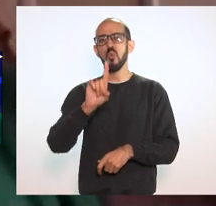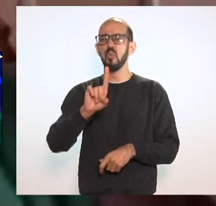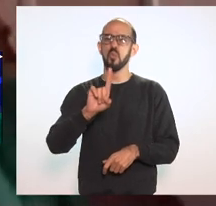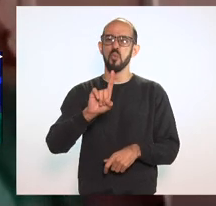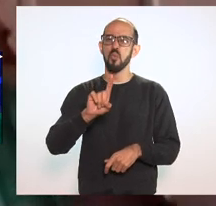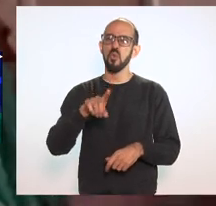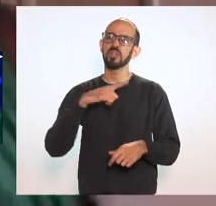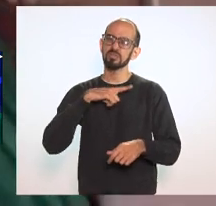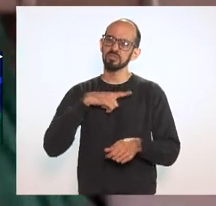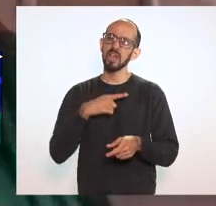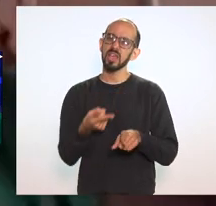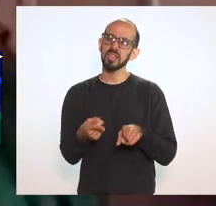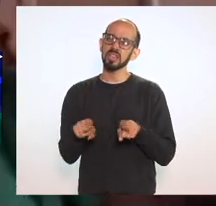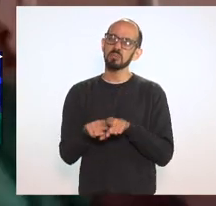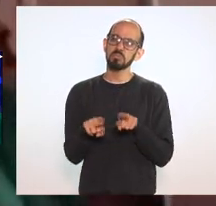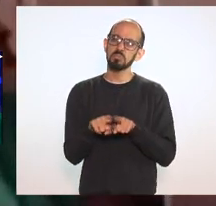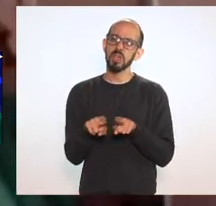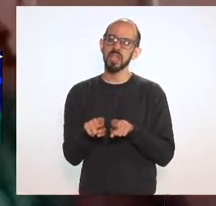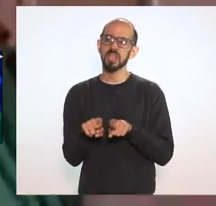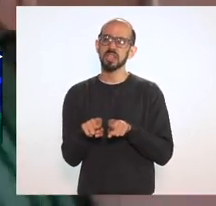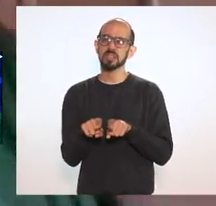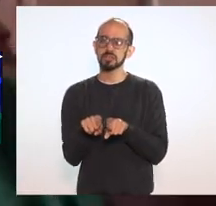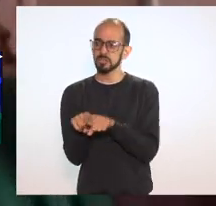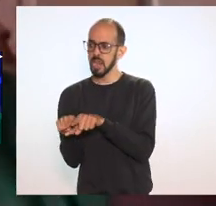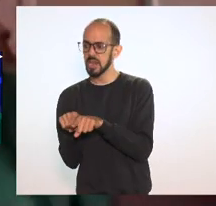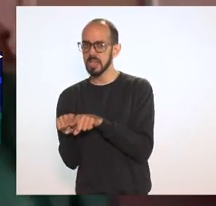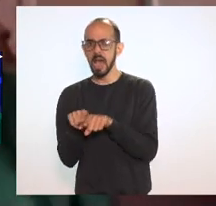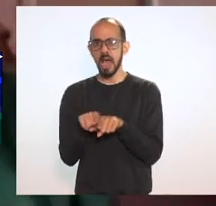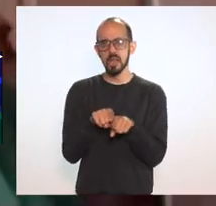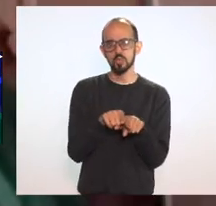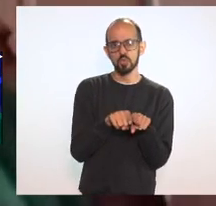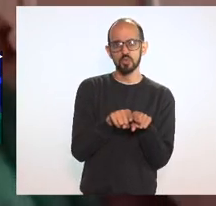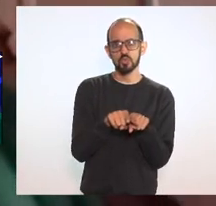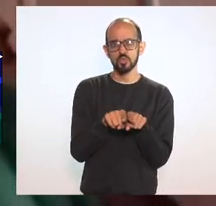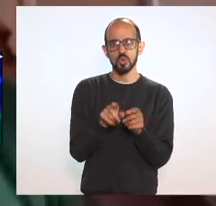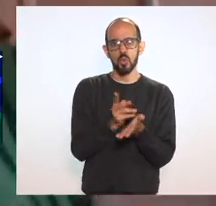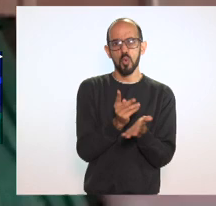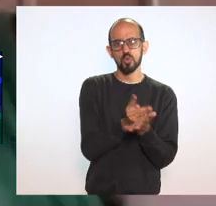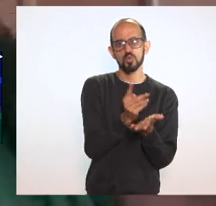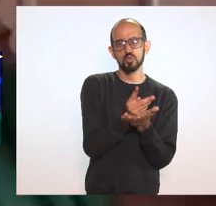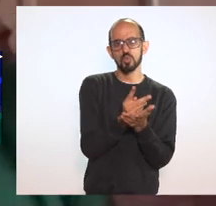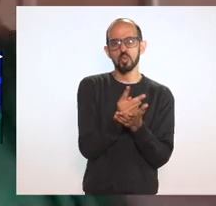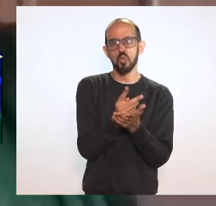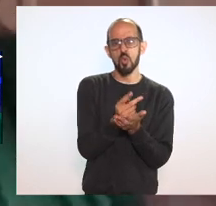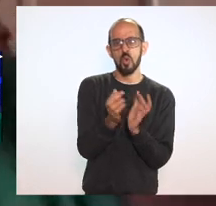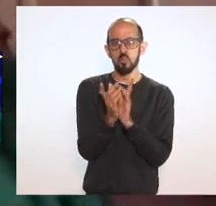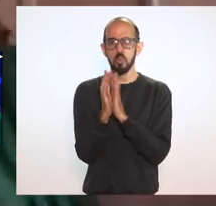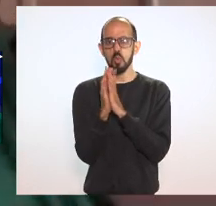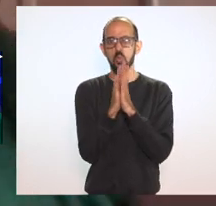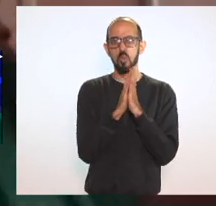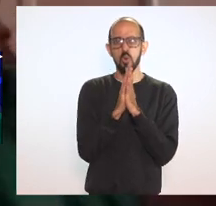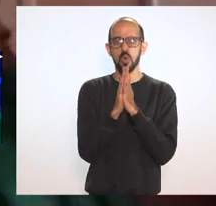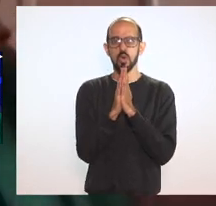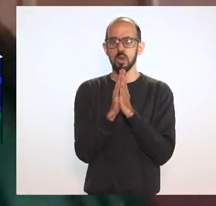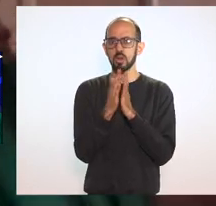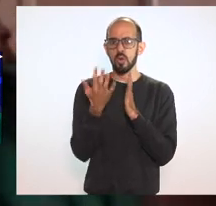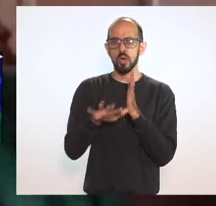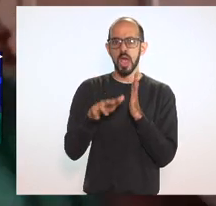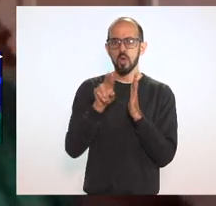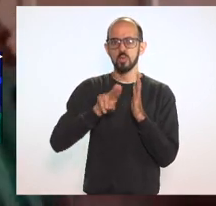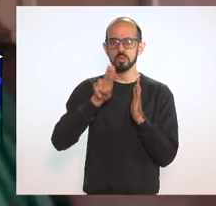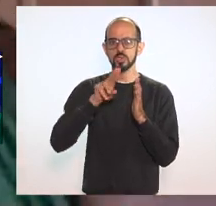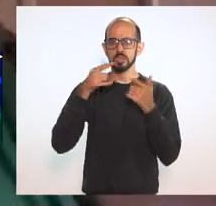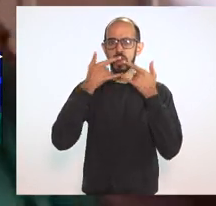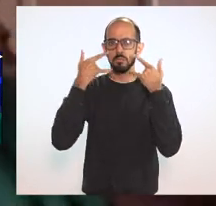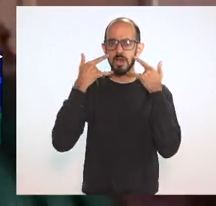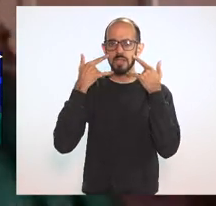aliados e aliadas que continuam aglomerando continuam usando máscara continuam garantindo que as pequenas